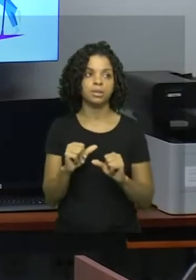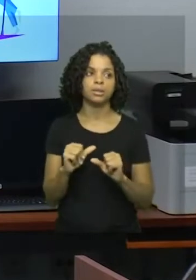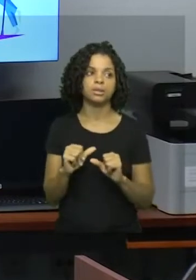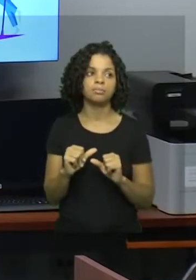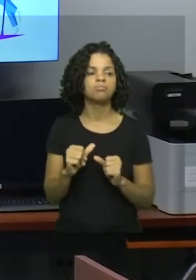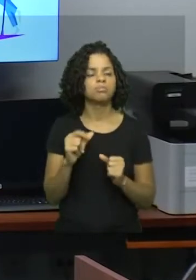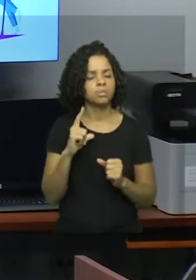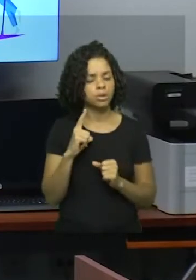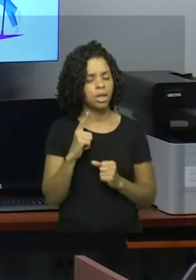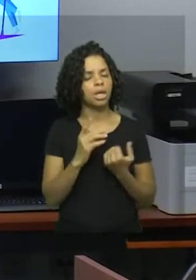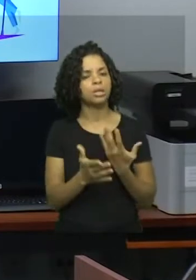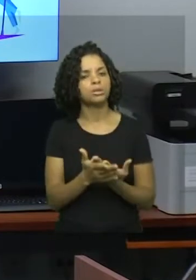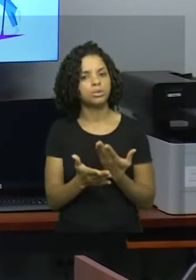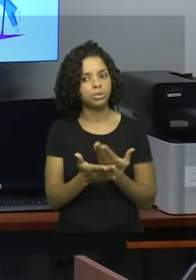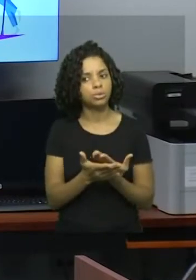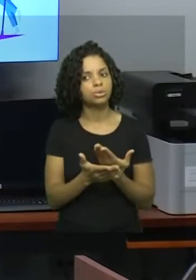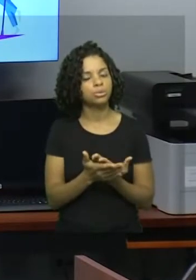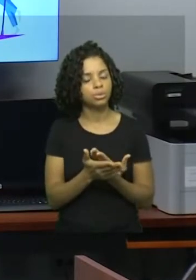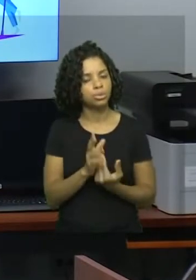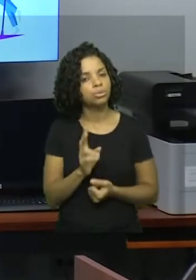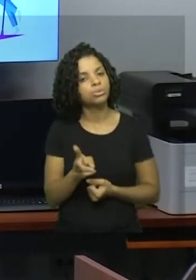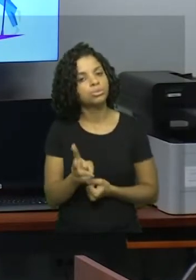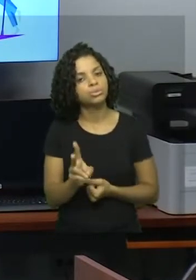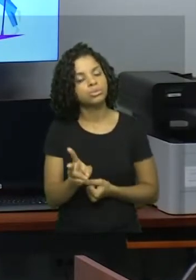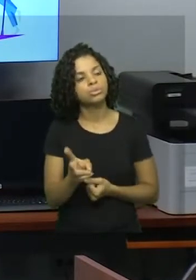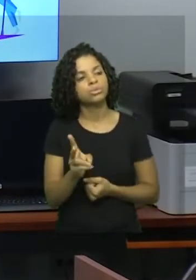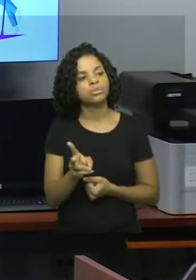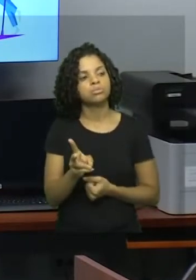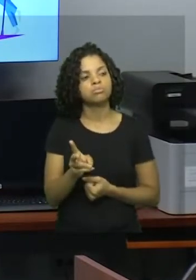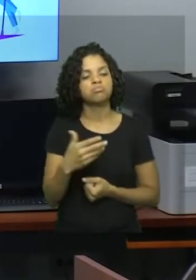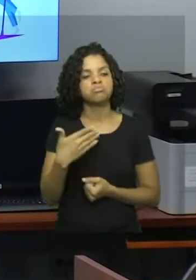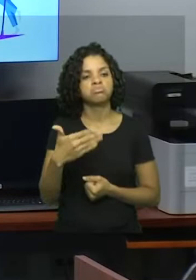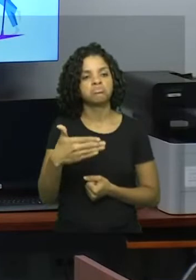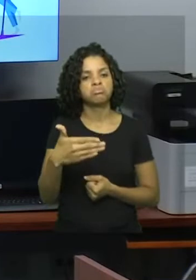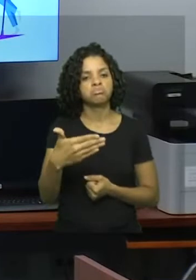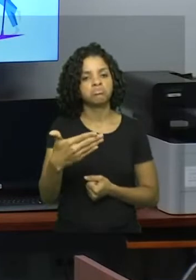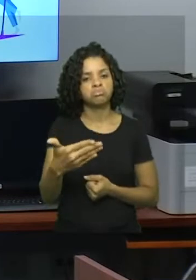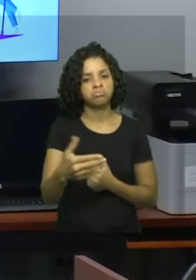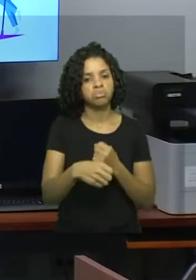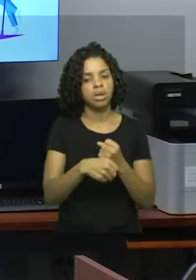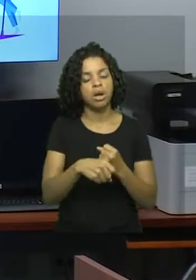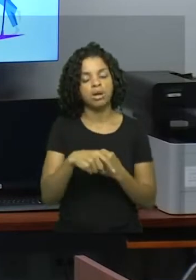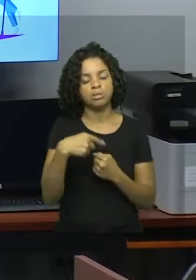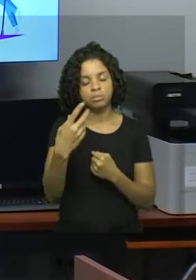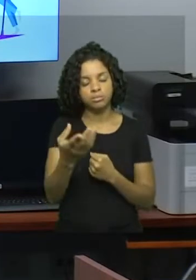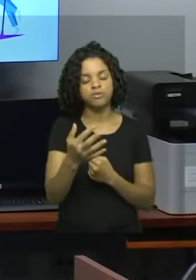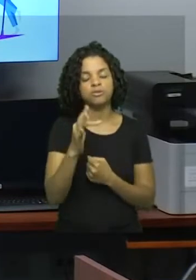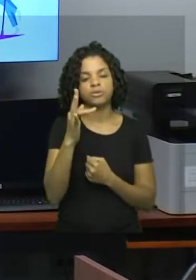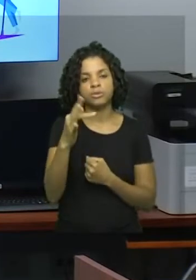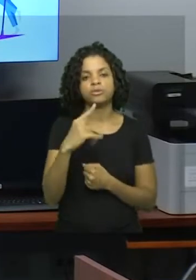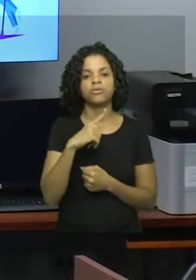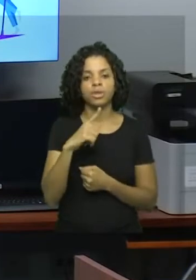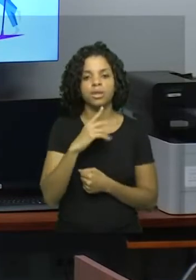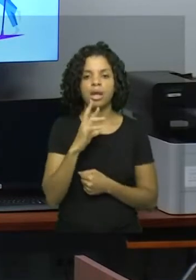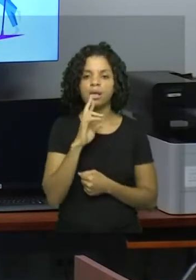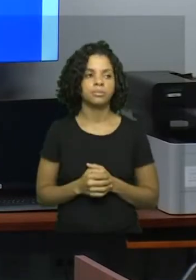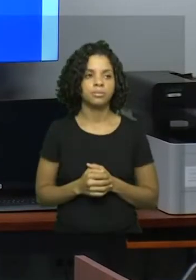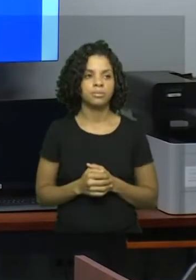em andamento, tem alguns trials em andamento, provavelmente a gente deve ter aí nos próximos anos resultados com relação a isso.